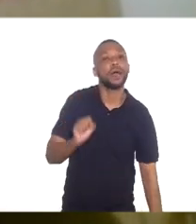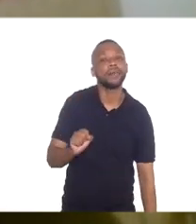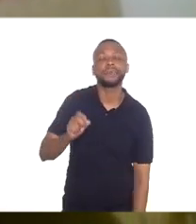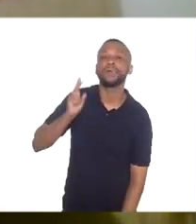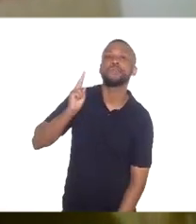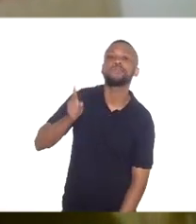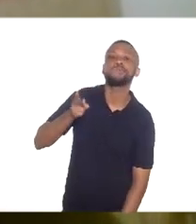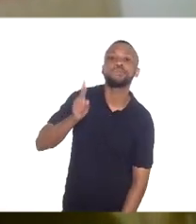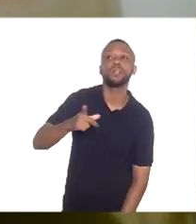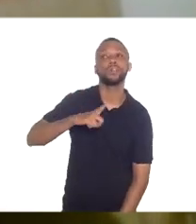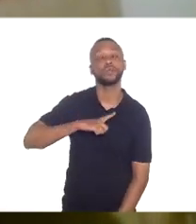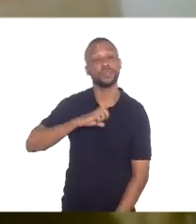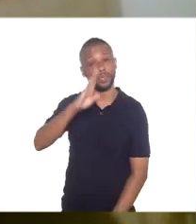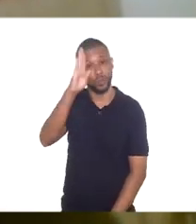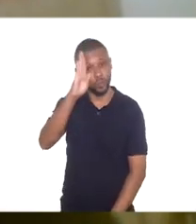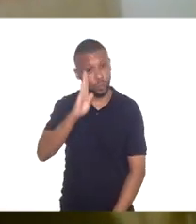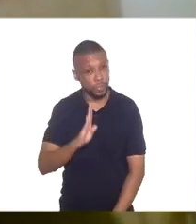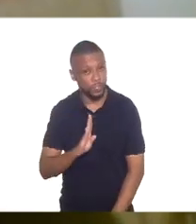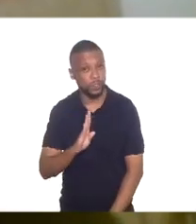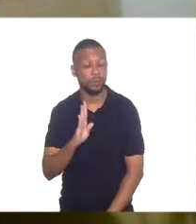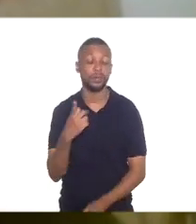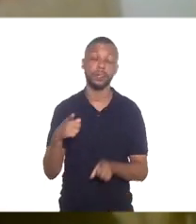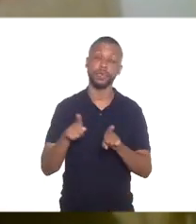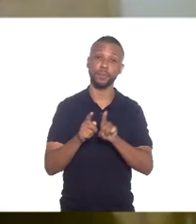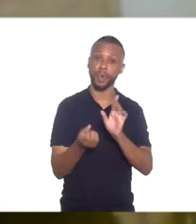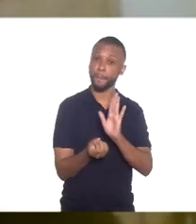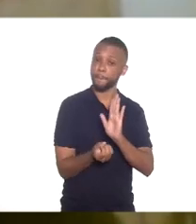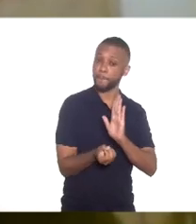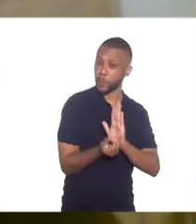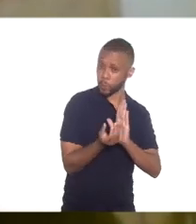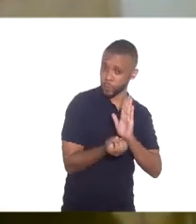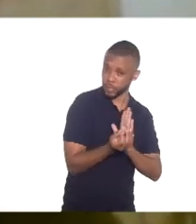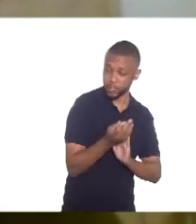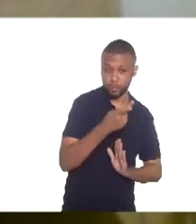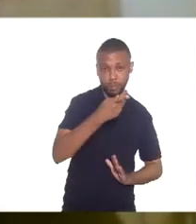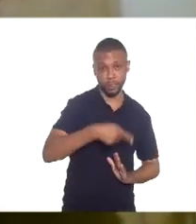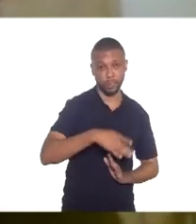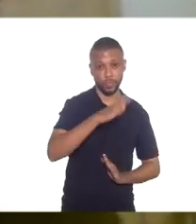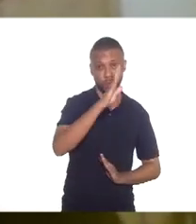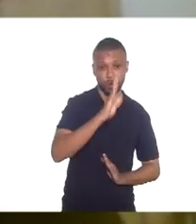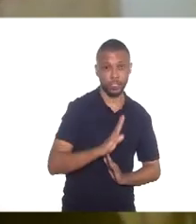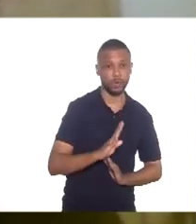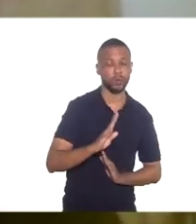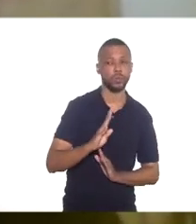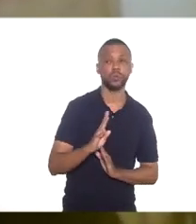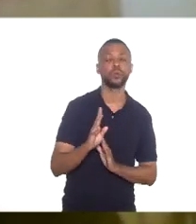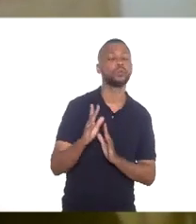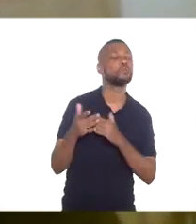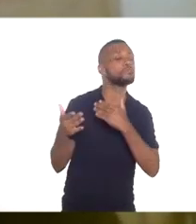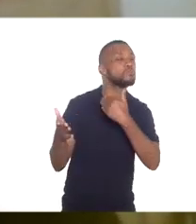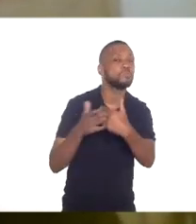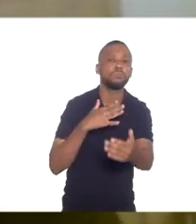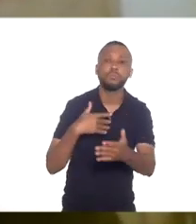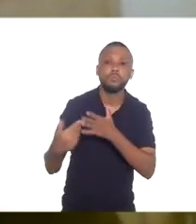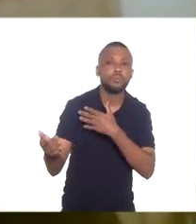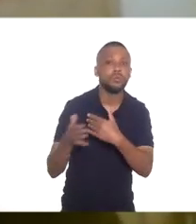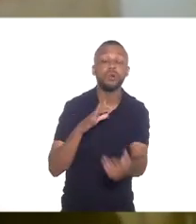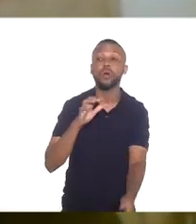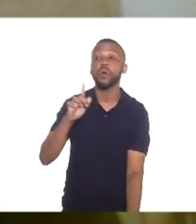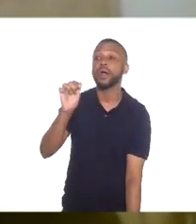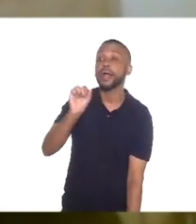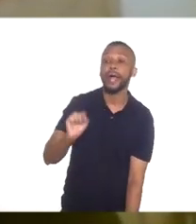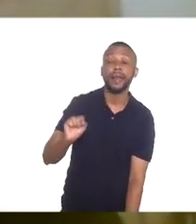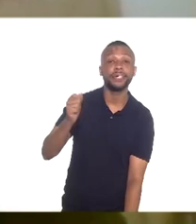no Brasil ou que era produzido no Brasil por outros. Né? Não importava de quem fosse a propriedade do